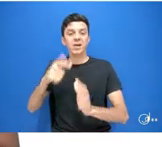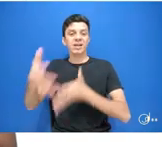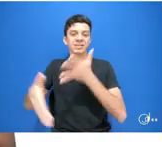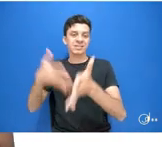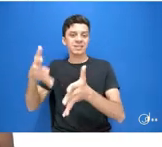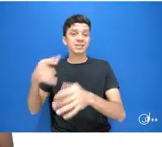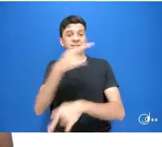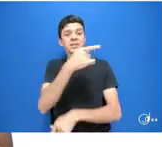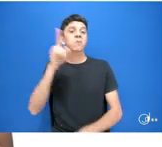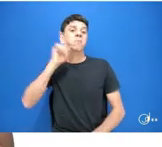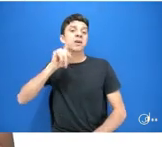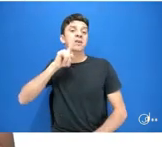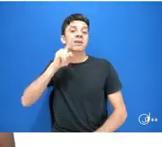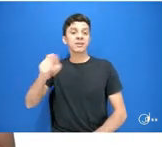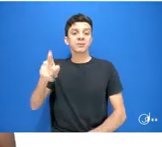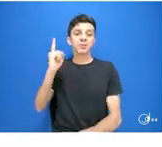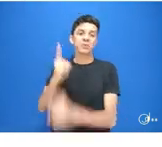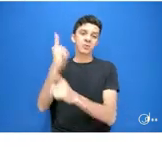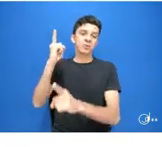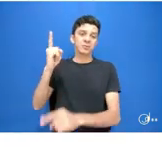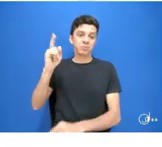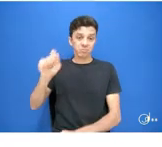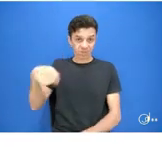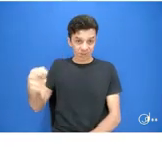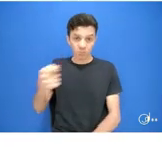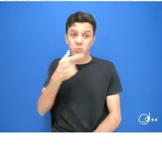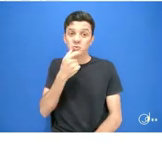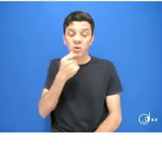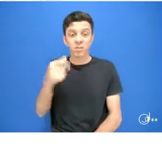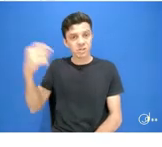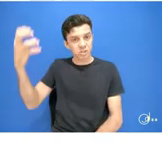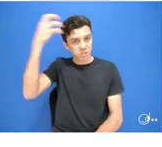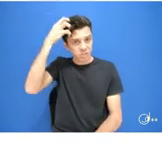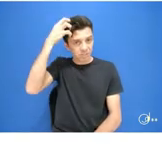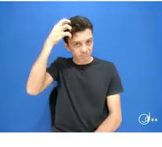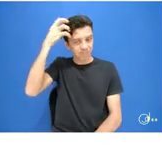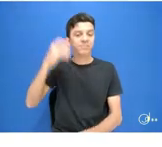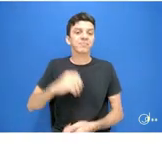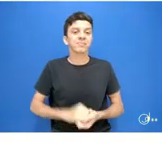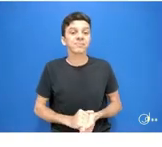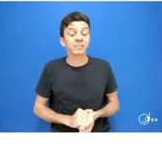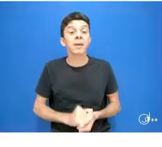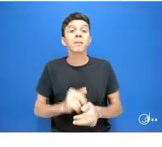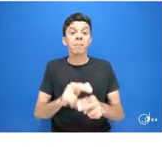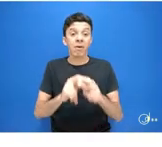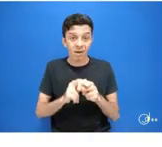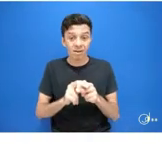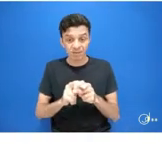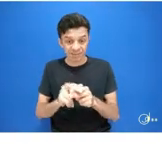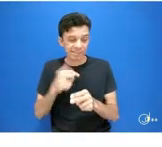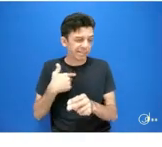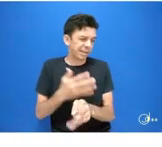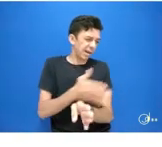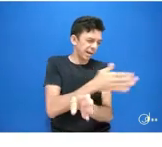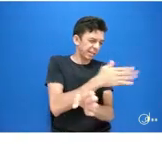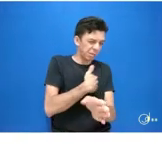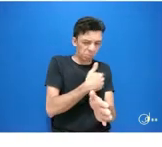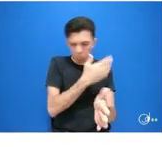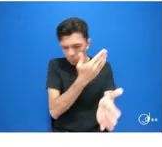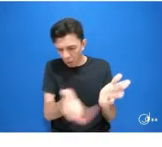pelo linguista americano William Stockwell. Depois disso, um longo percurso foi trilhado para recuperar os